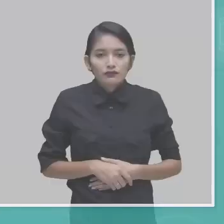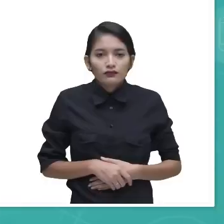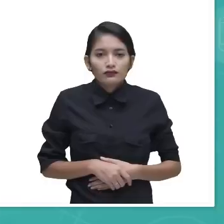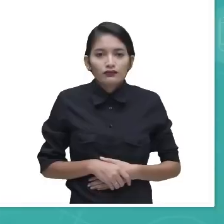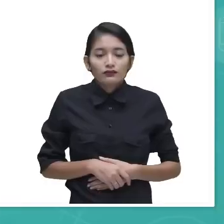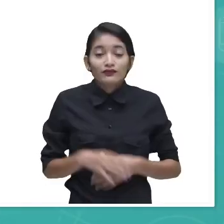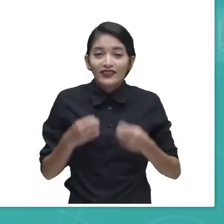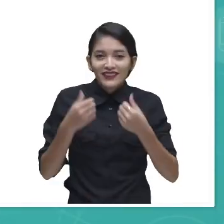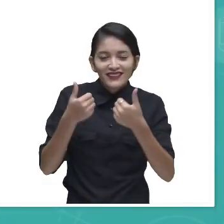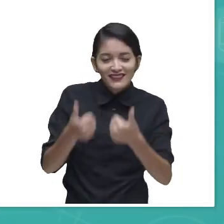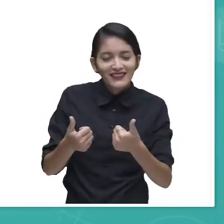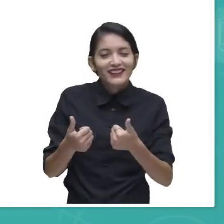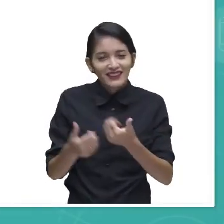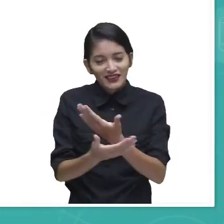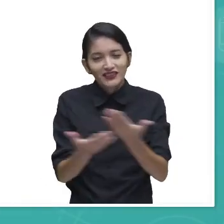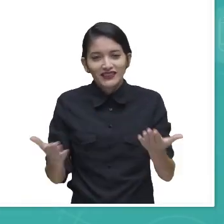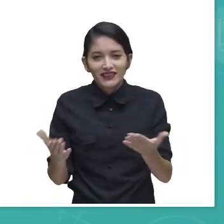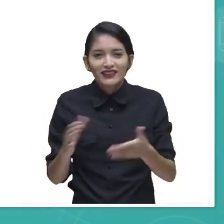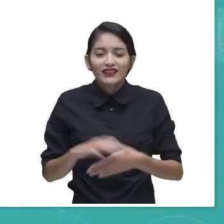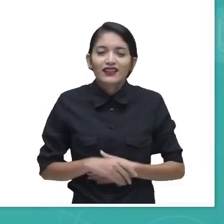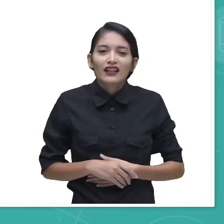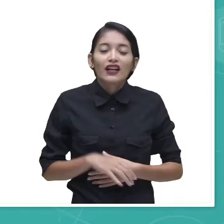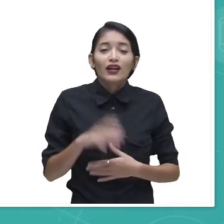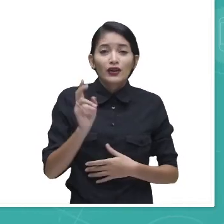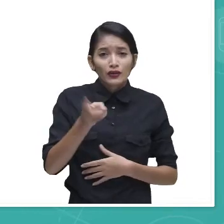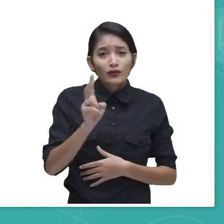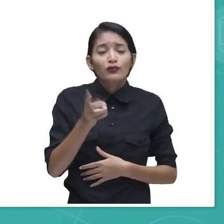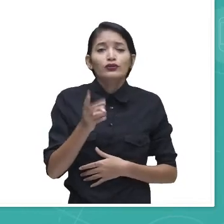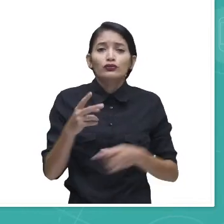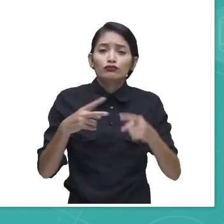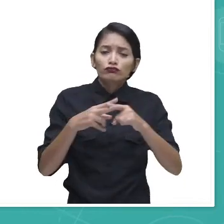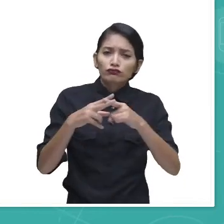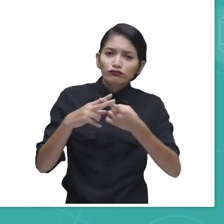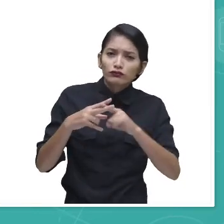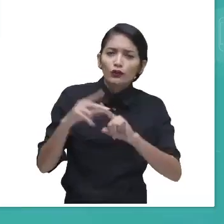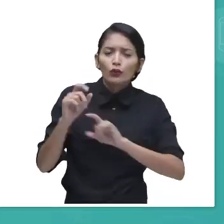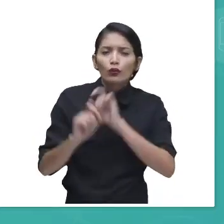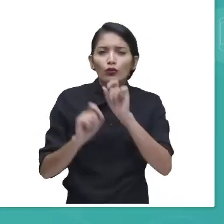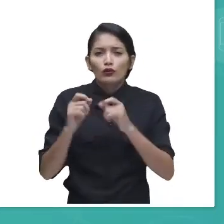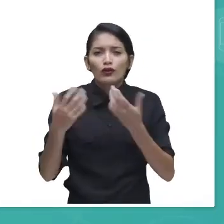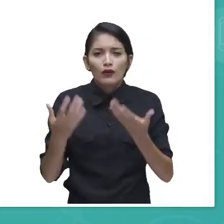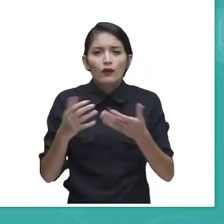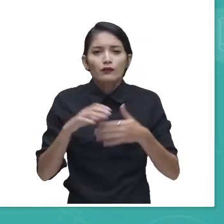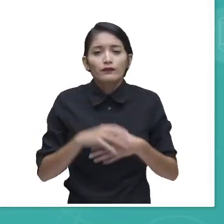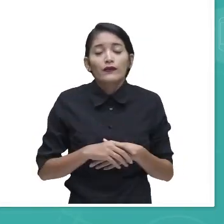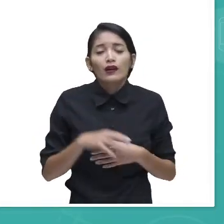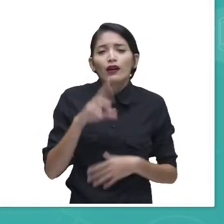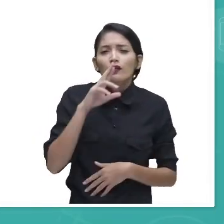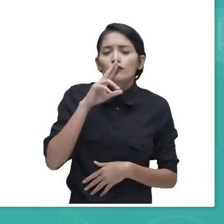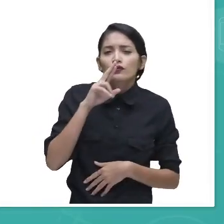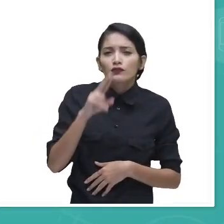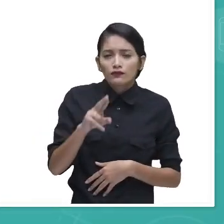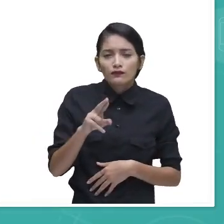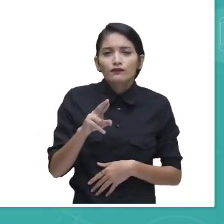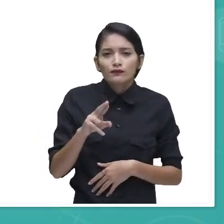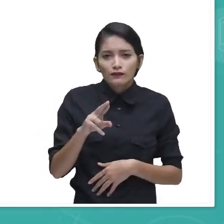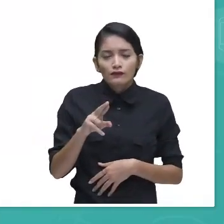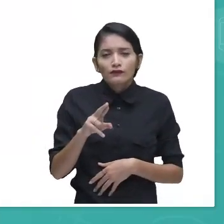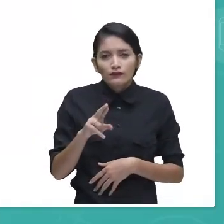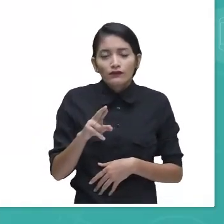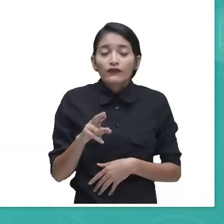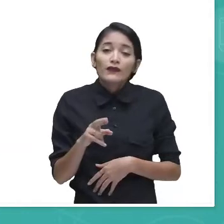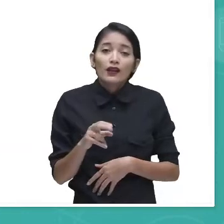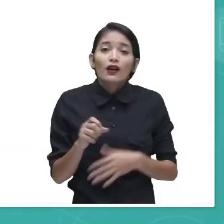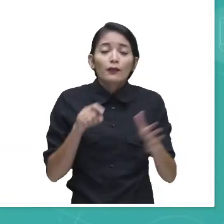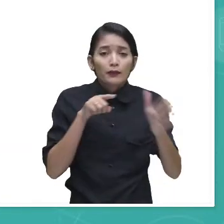Muito bem, turmas, seguindo aí com a nossa correção, agora vamos ver o que vocês responderam aí na